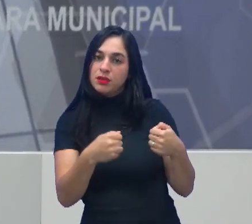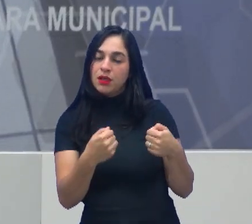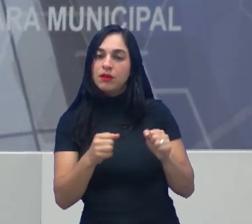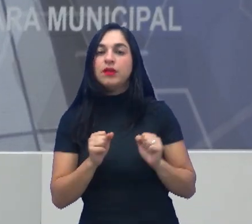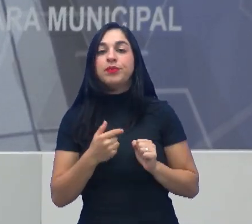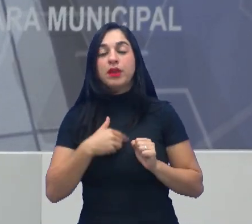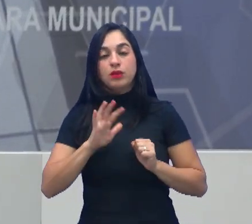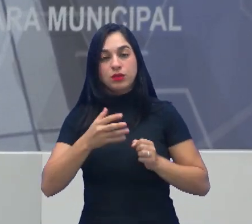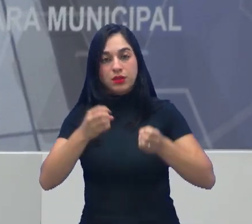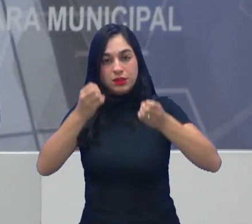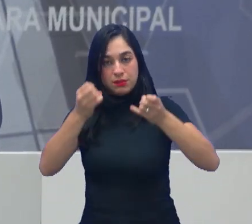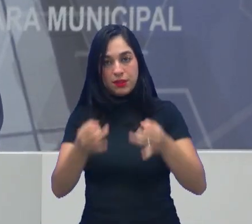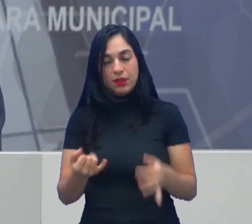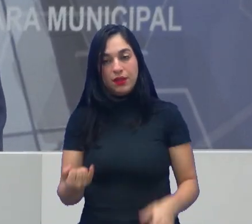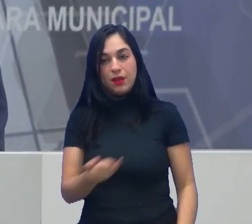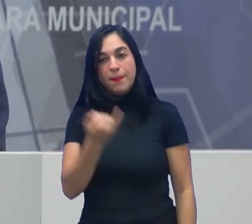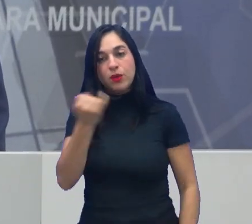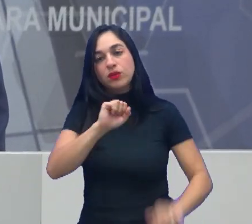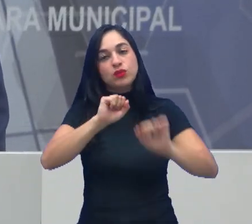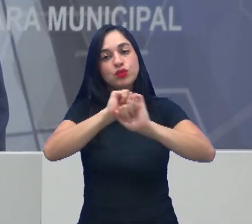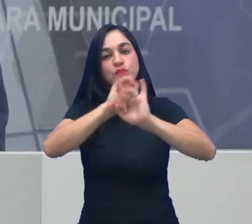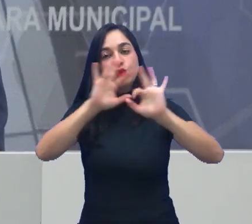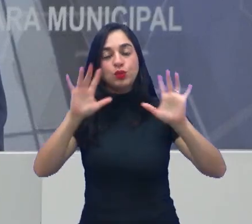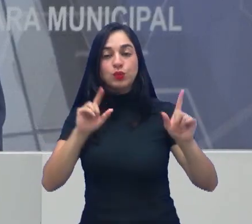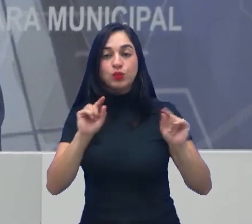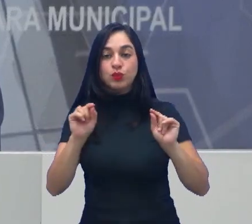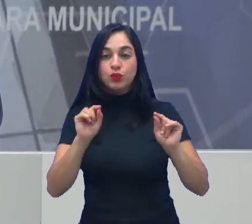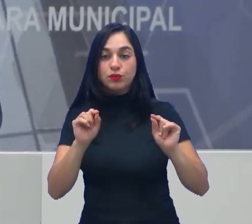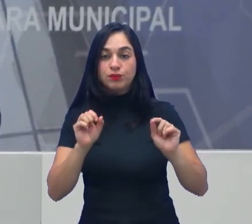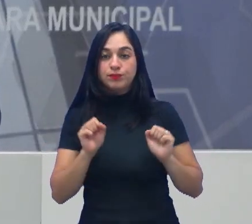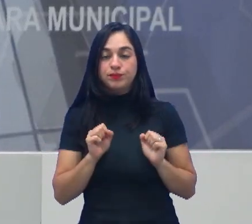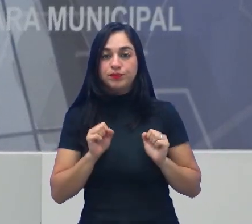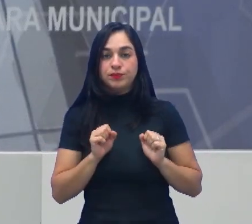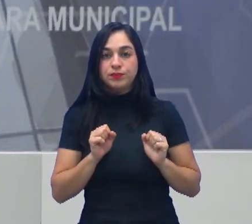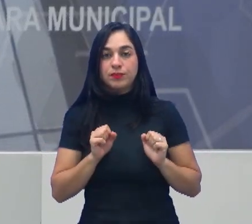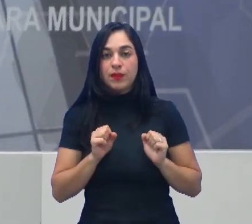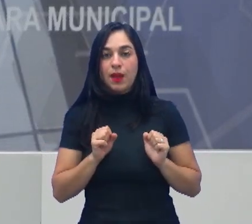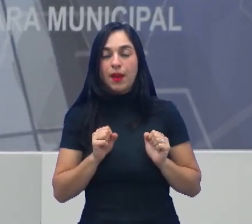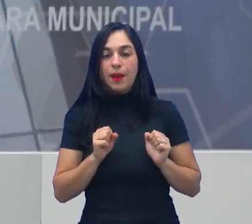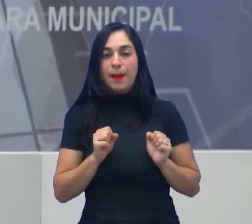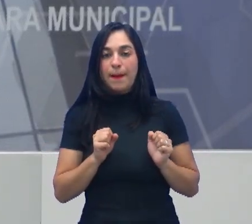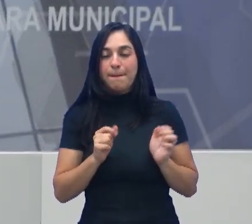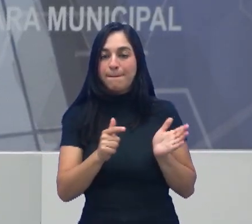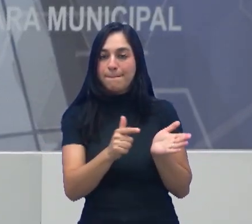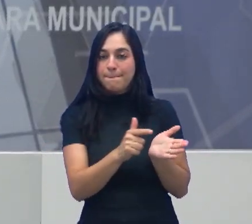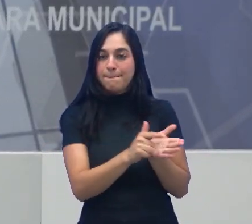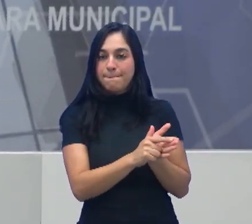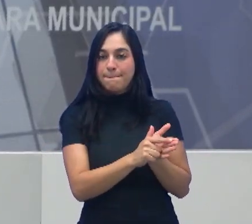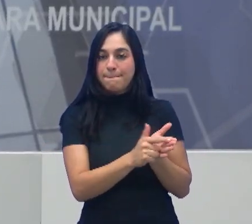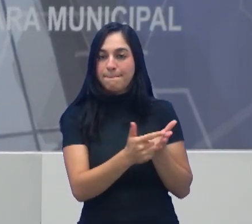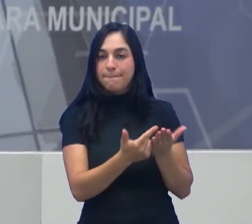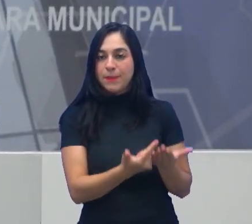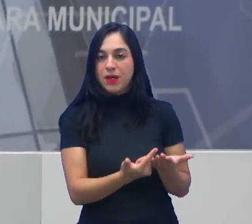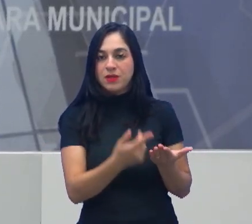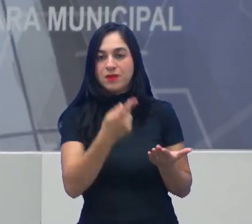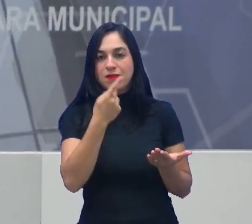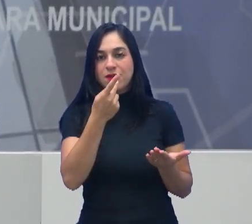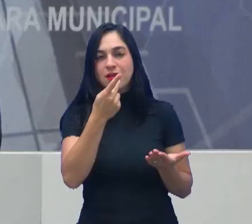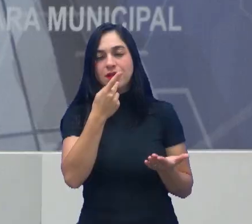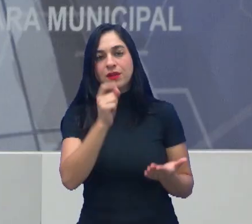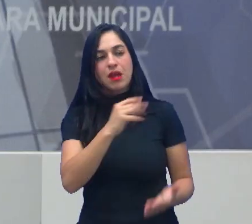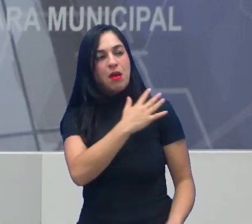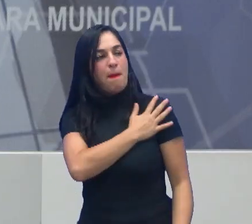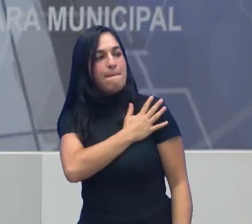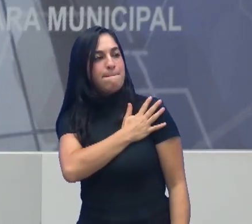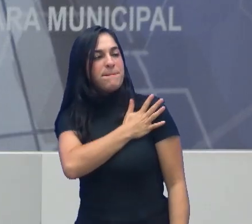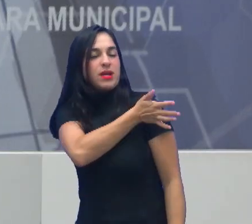mas é importante esclarecer novamente, a presença aqui na página que fala sobre basta de preconceito e homofobia. Vamos